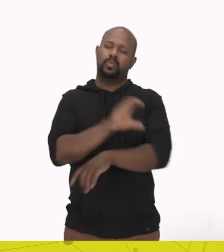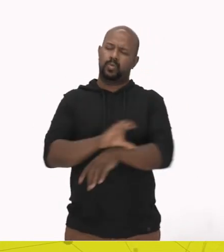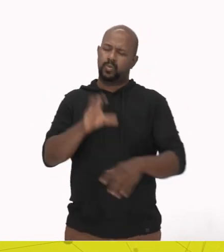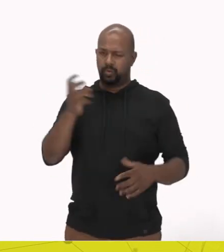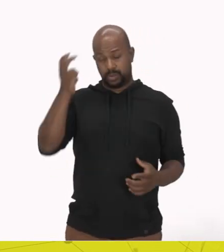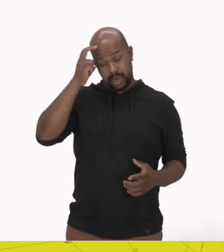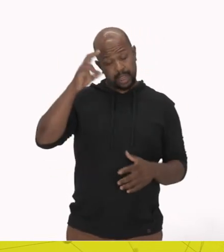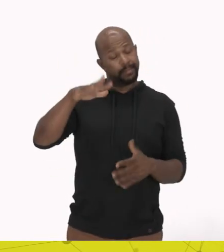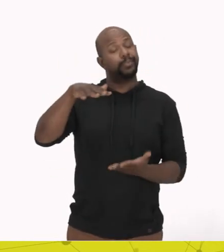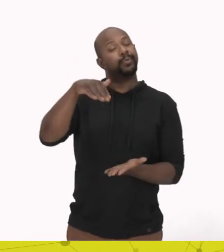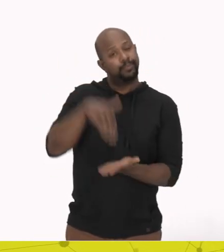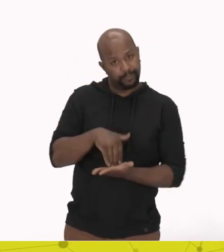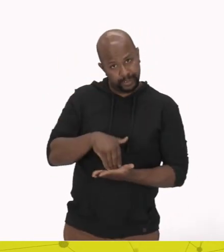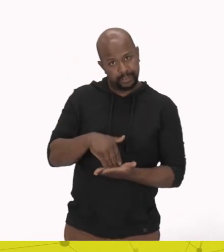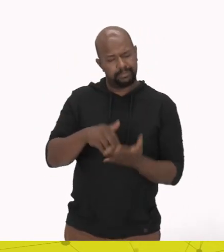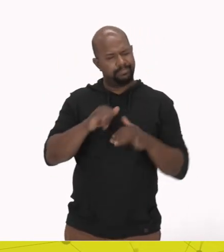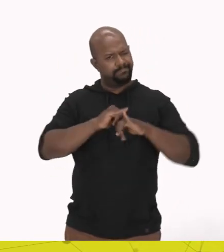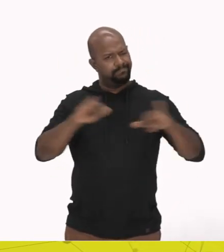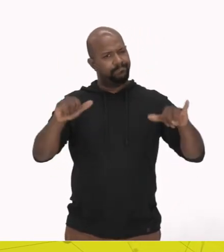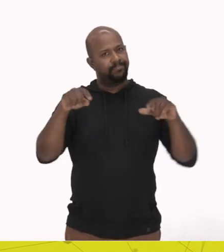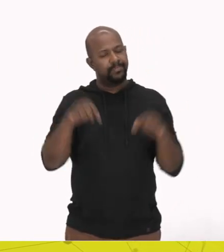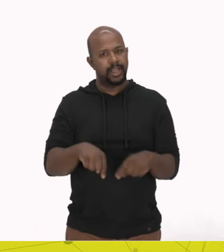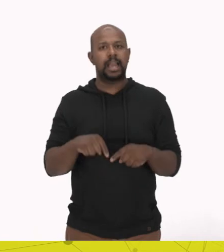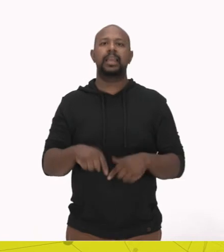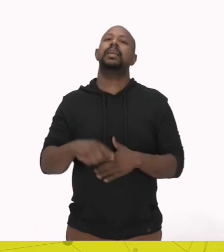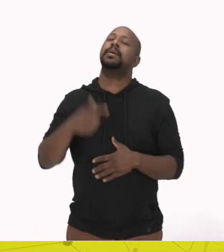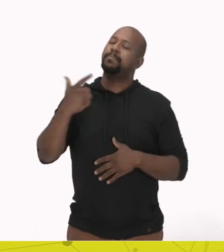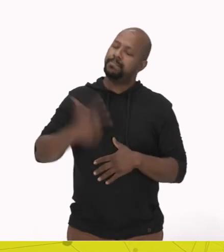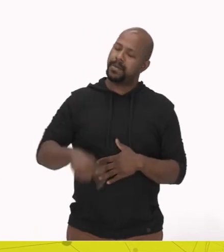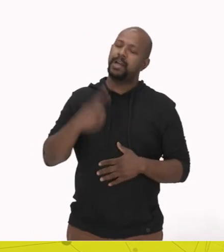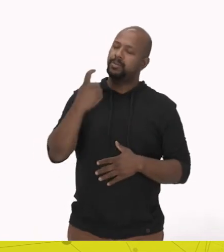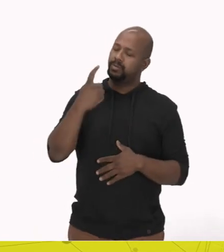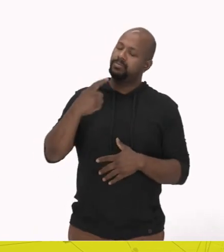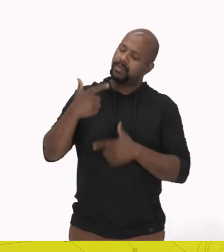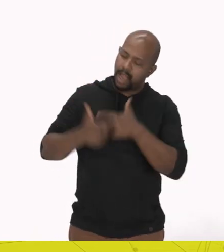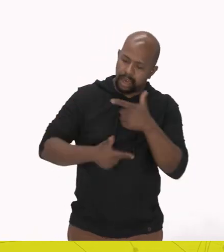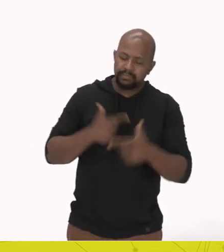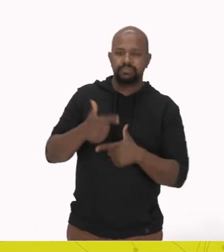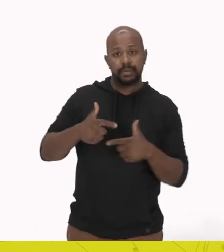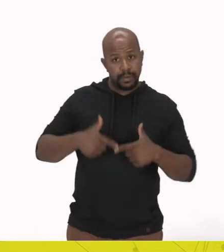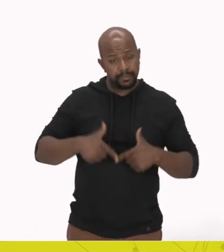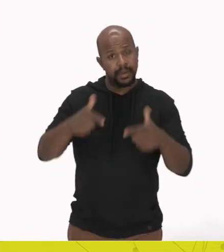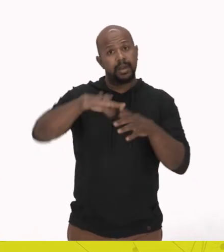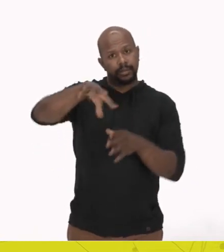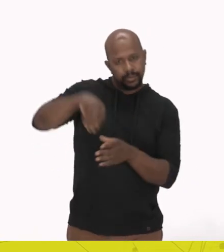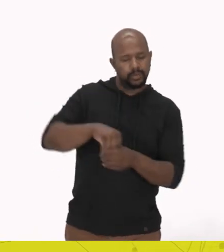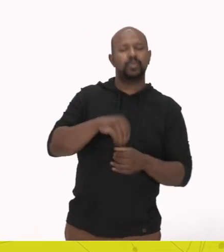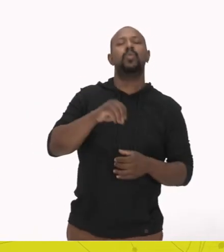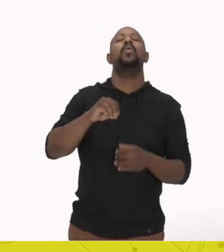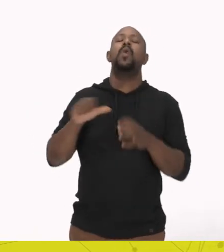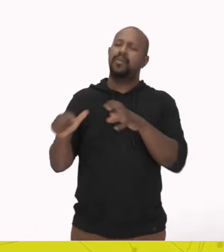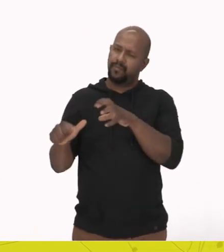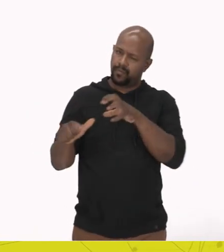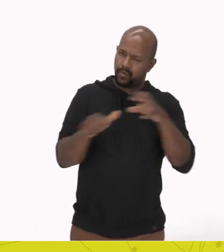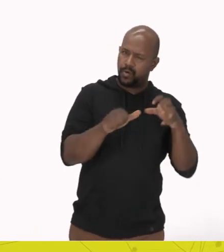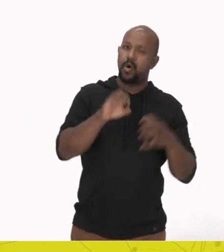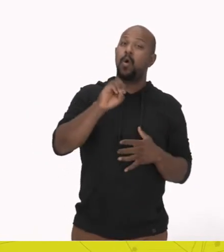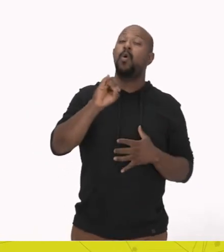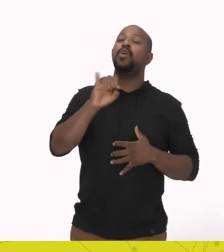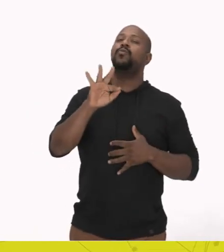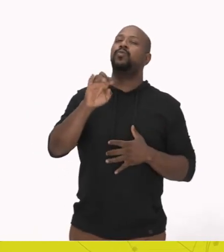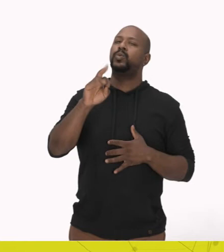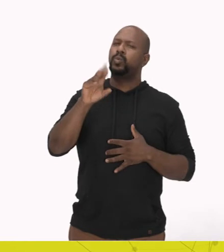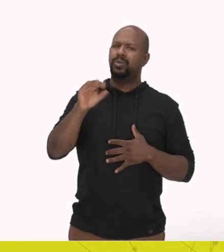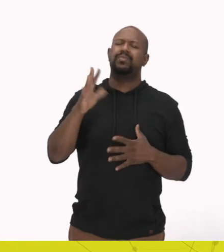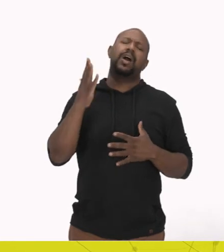espaços culturais. Por fim, eu quero lembrar aqui mais uma atividade que nós realizamos no Oi Futuro e que foi